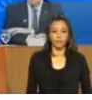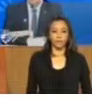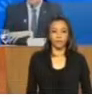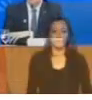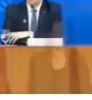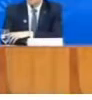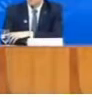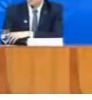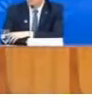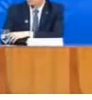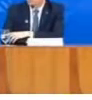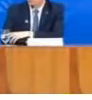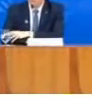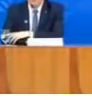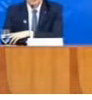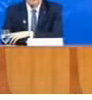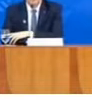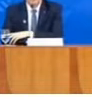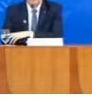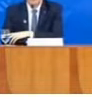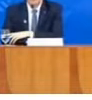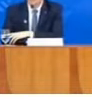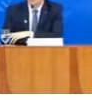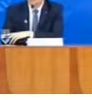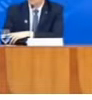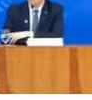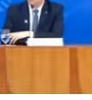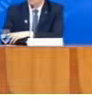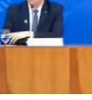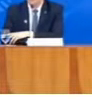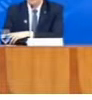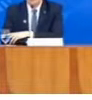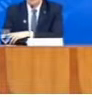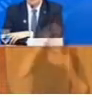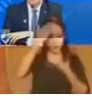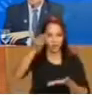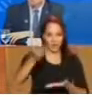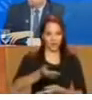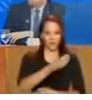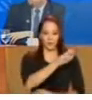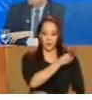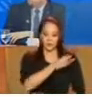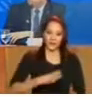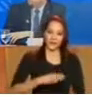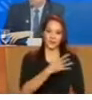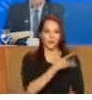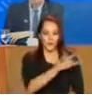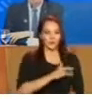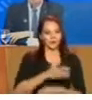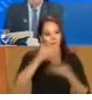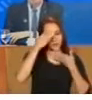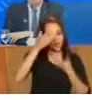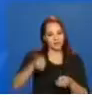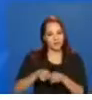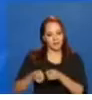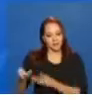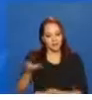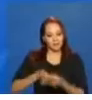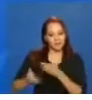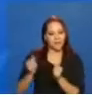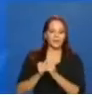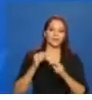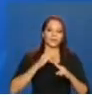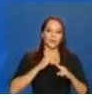Obrigado, ministro Onyx, cumprimentá-lo também o presidente da Caixa, Pedro Guimarães, agradecer a parceria da Caixa,